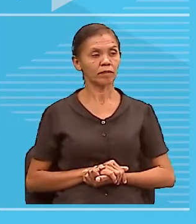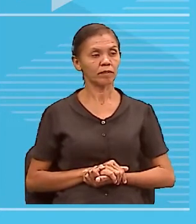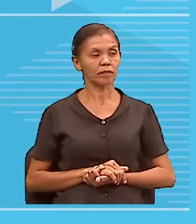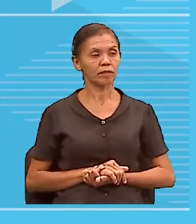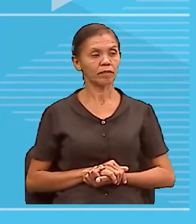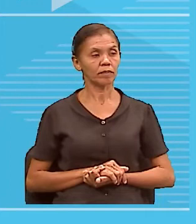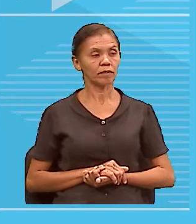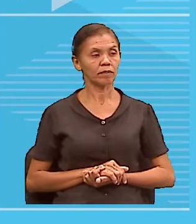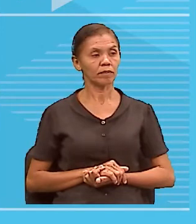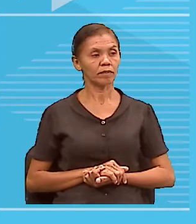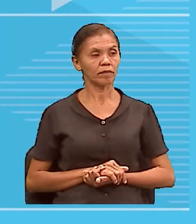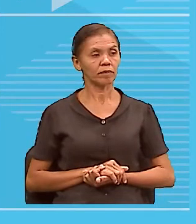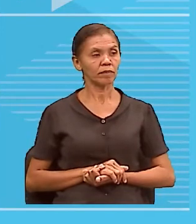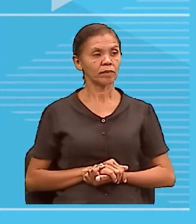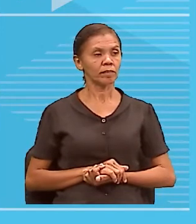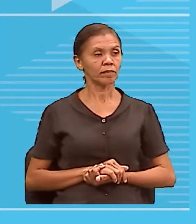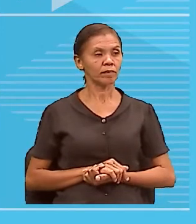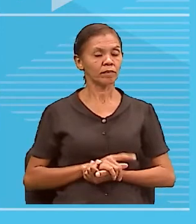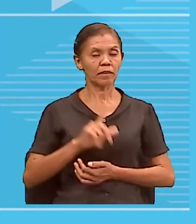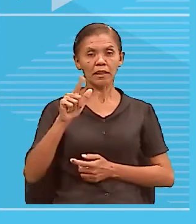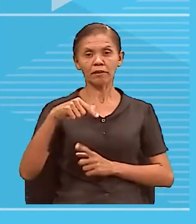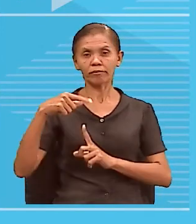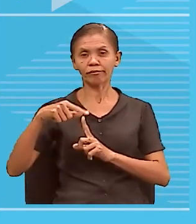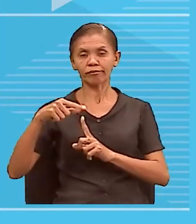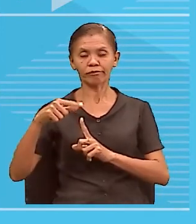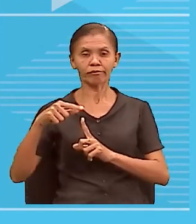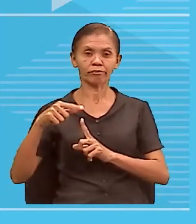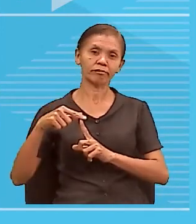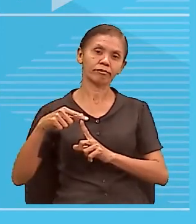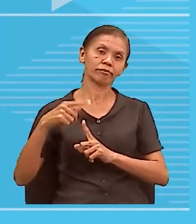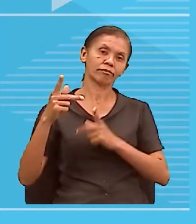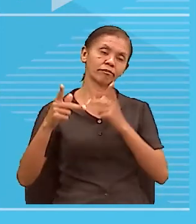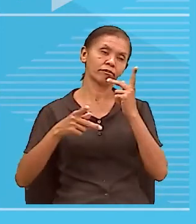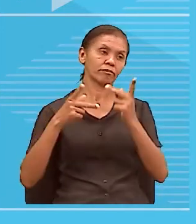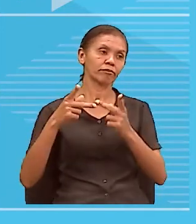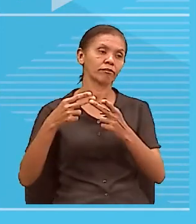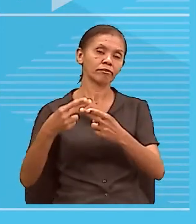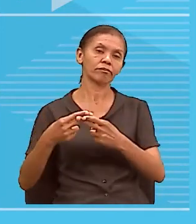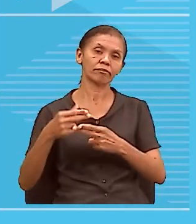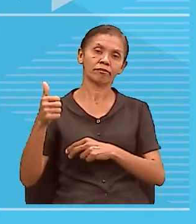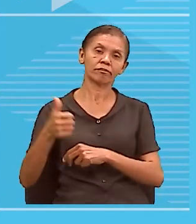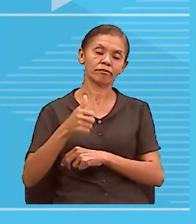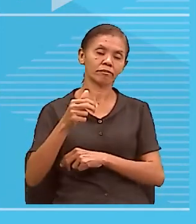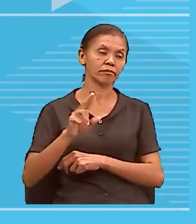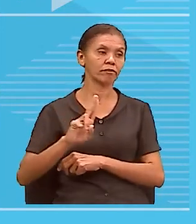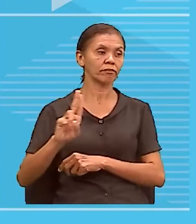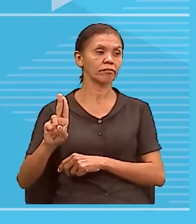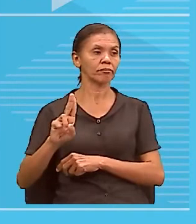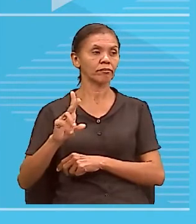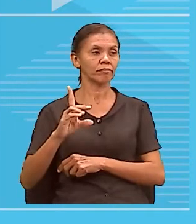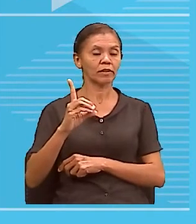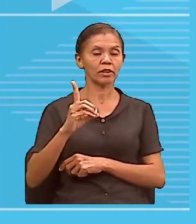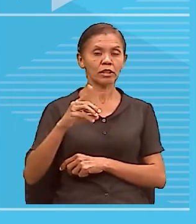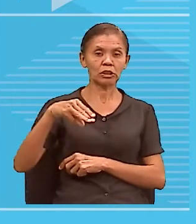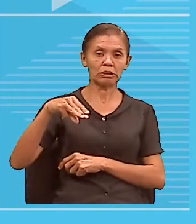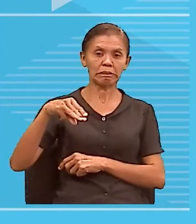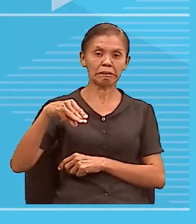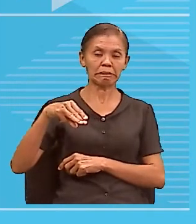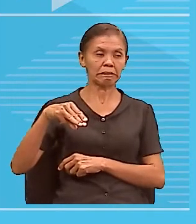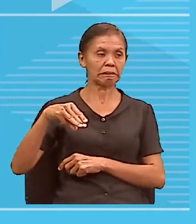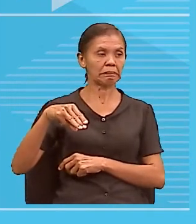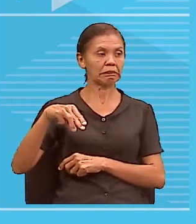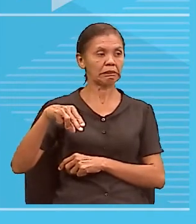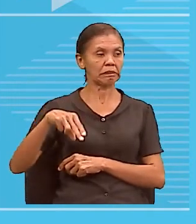que são pronomes são formas de tratamento que se usa com primeiro nome Don Juan Dona